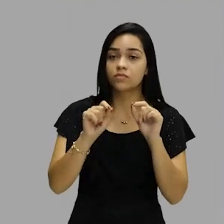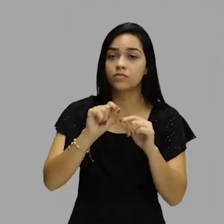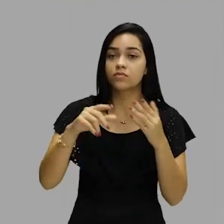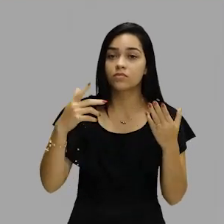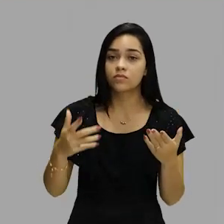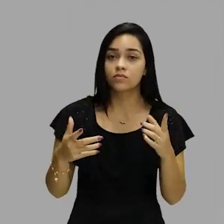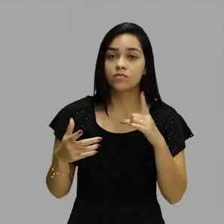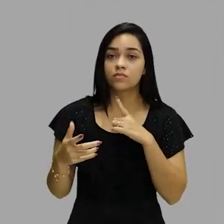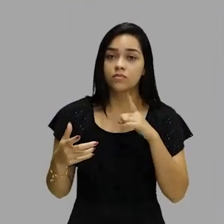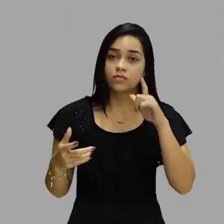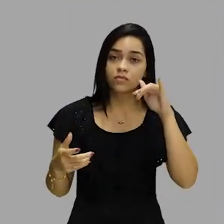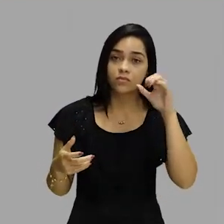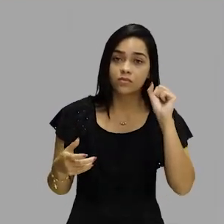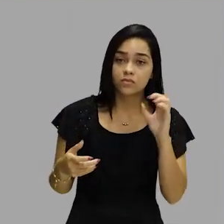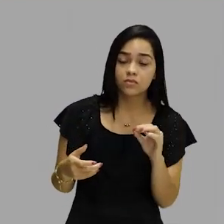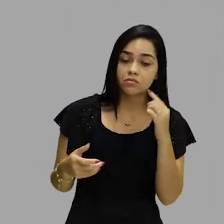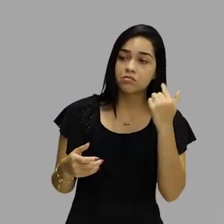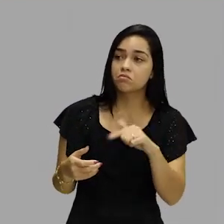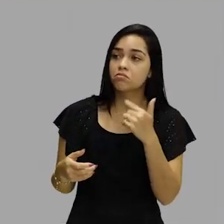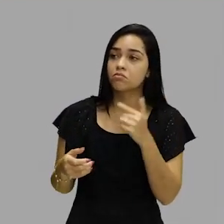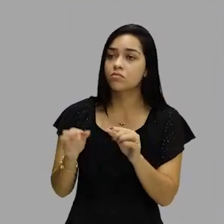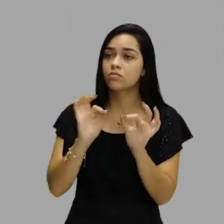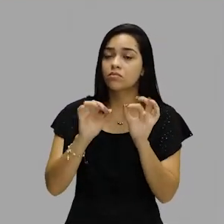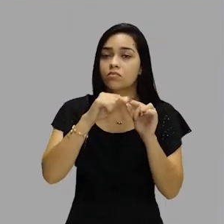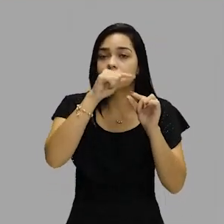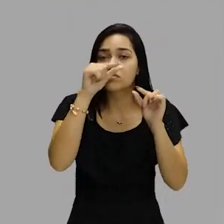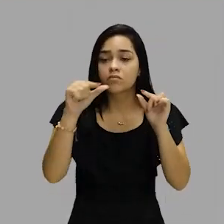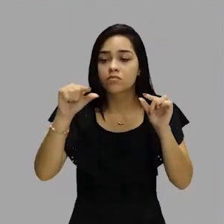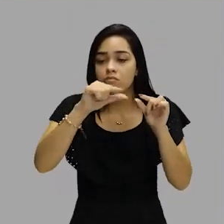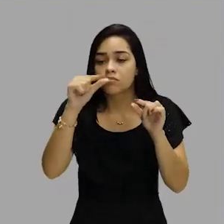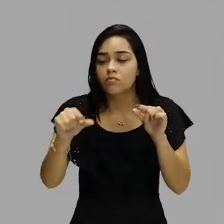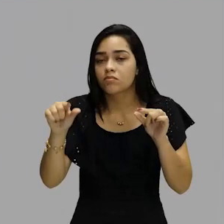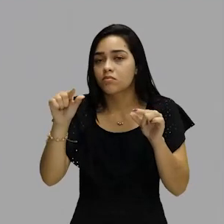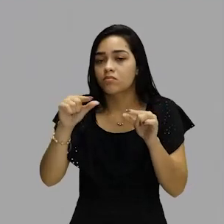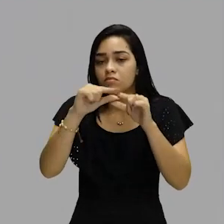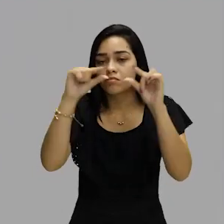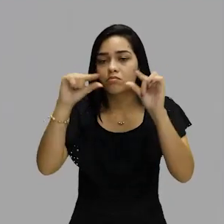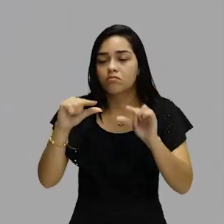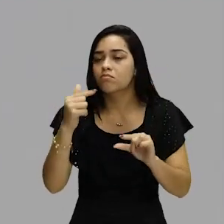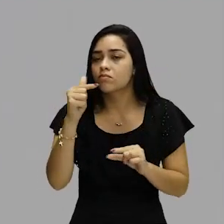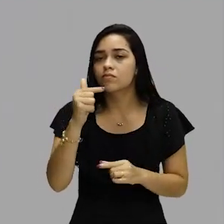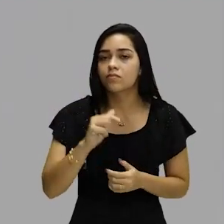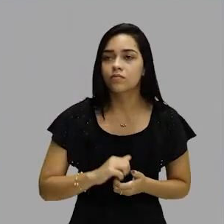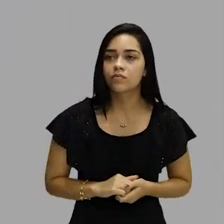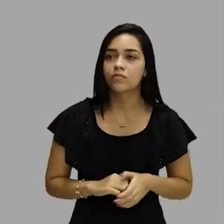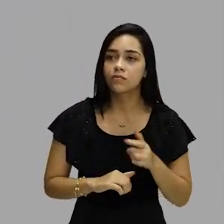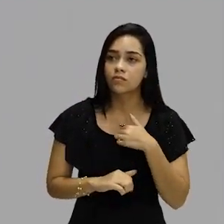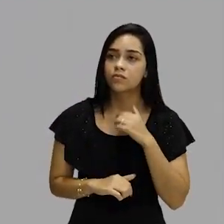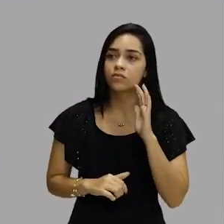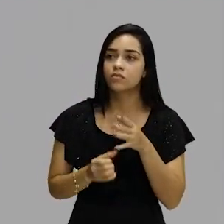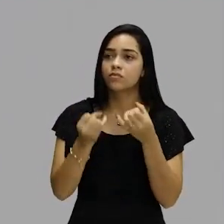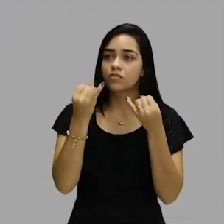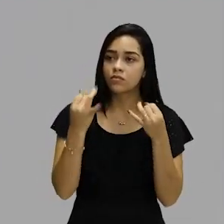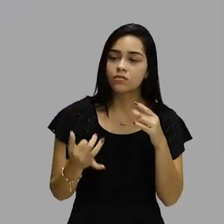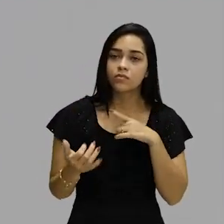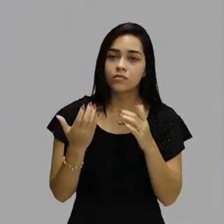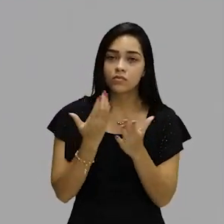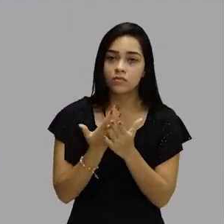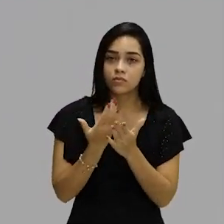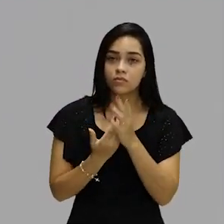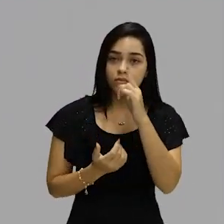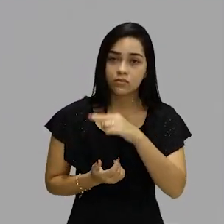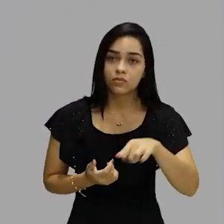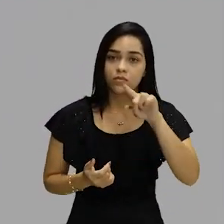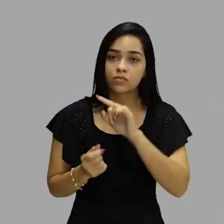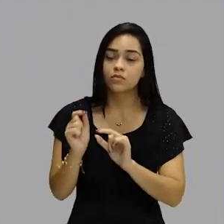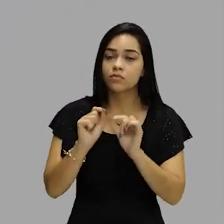tecido muscular liso não possui essas estrias transversais, Então, eu falei, trouxe essa aula para vocês